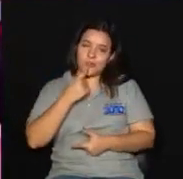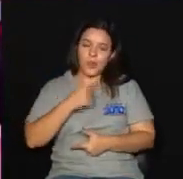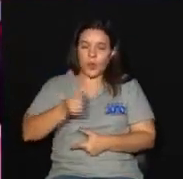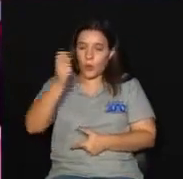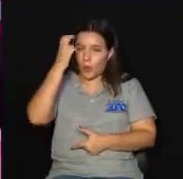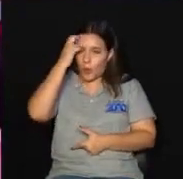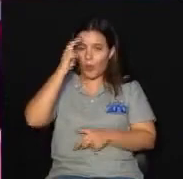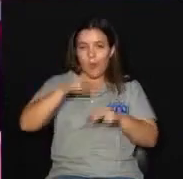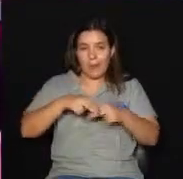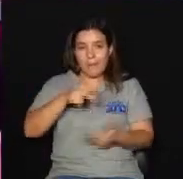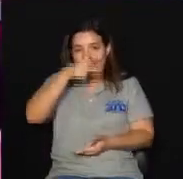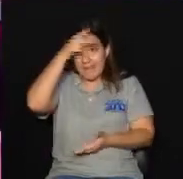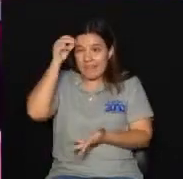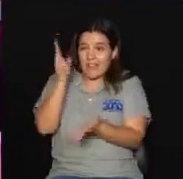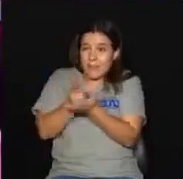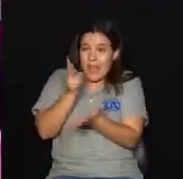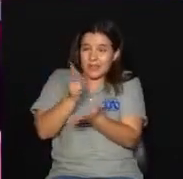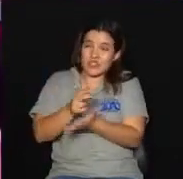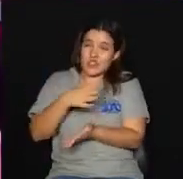cultural e político.